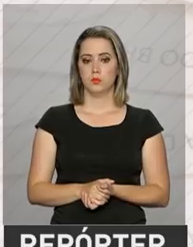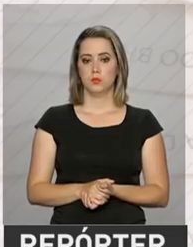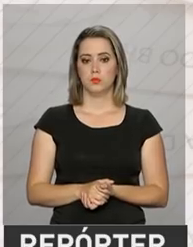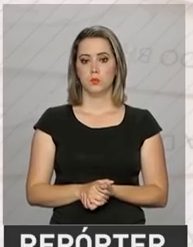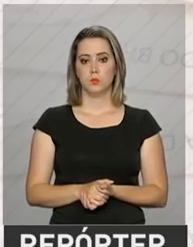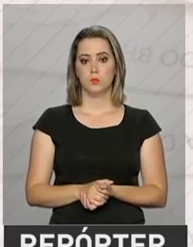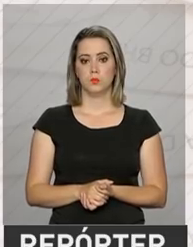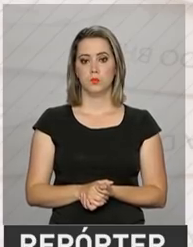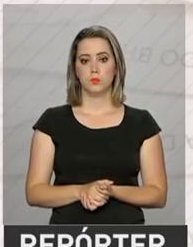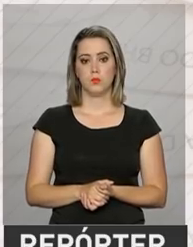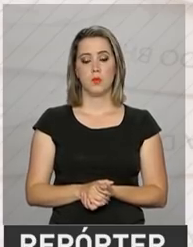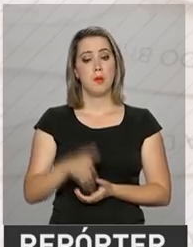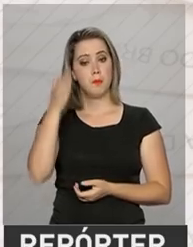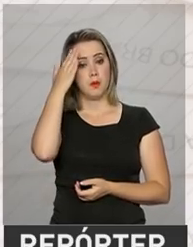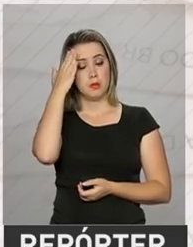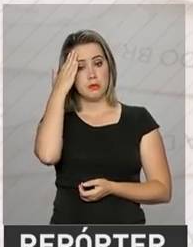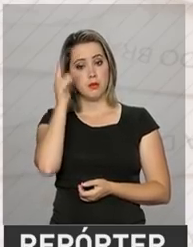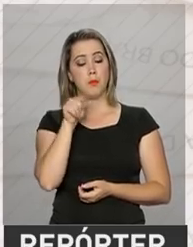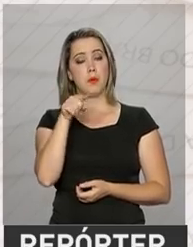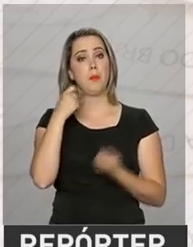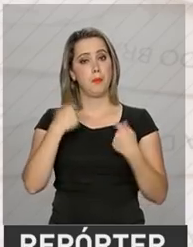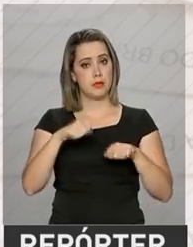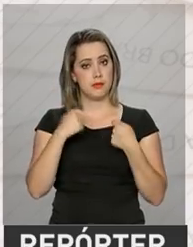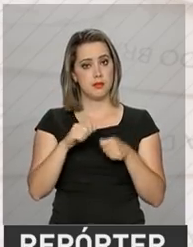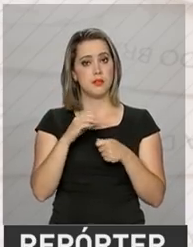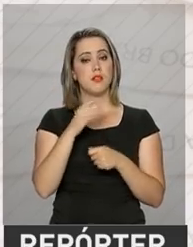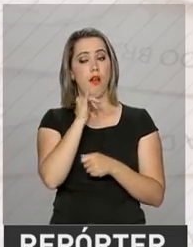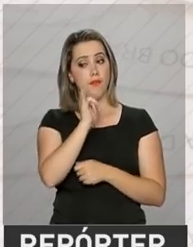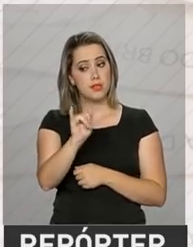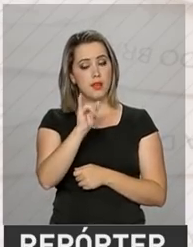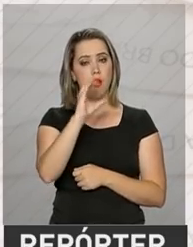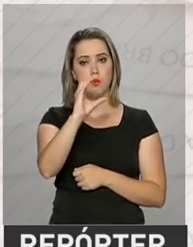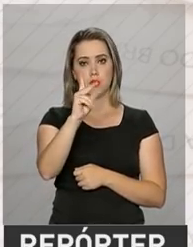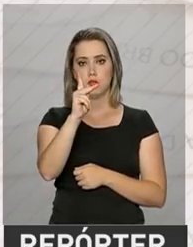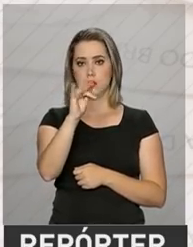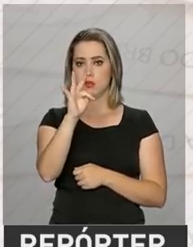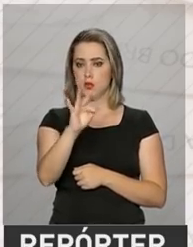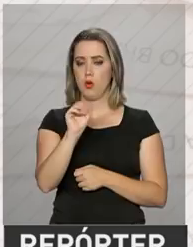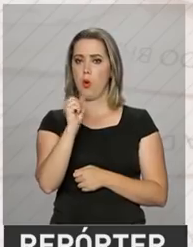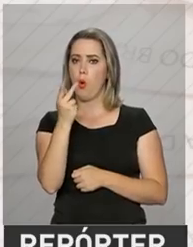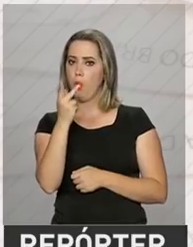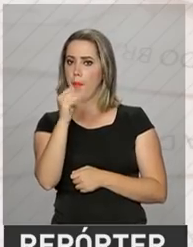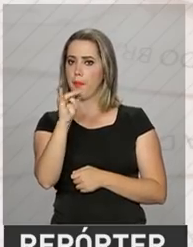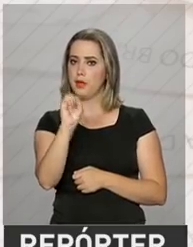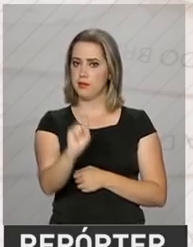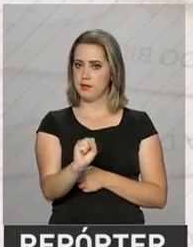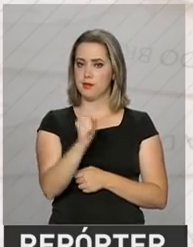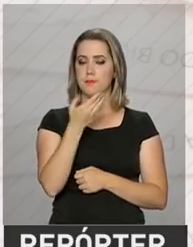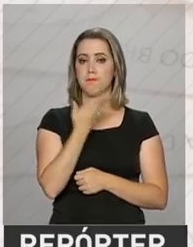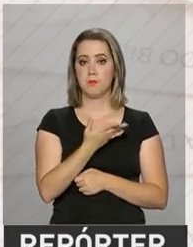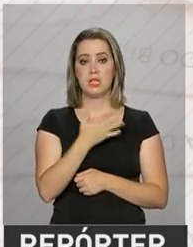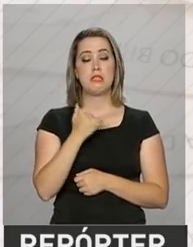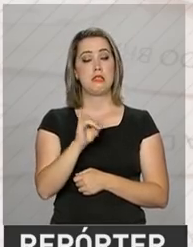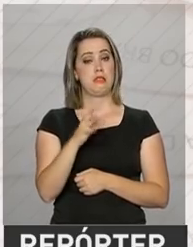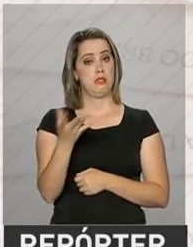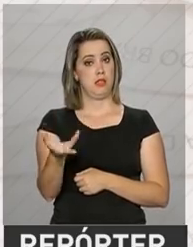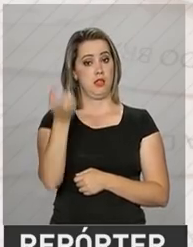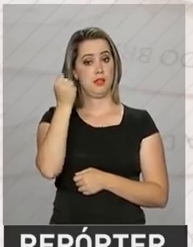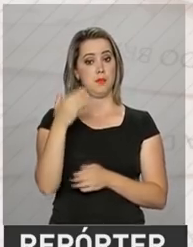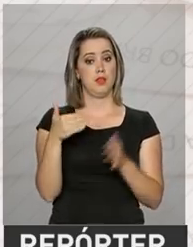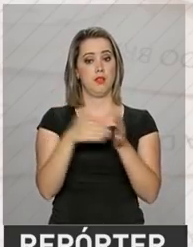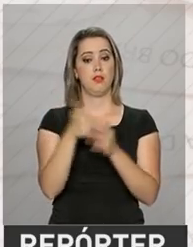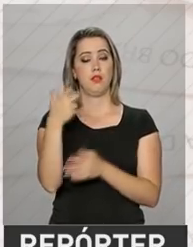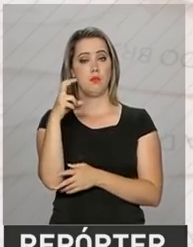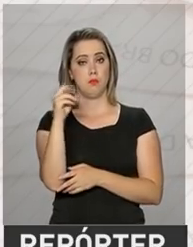2017 para fazer a consulta é preciso informar o número do cpf ou do pis pasep se for receber até mil e quinhentos